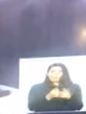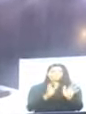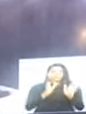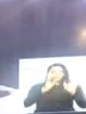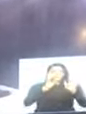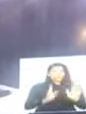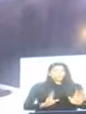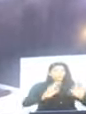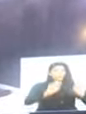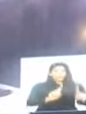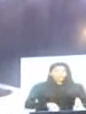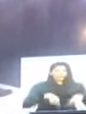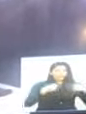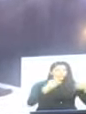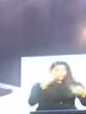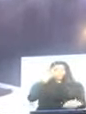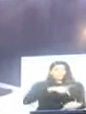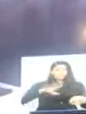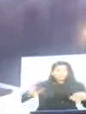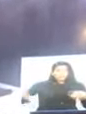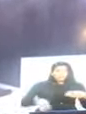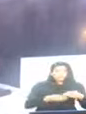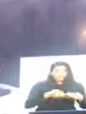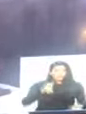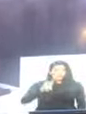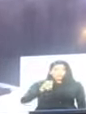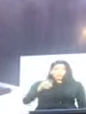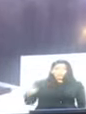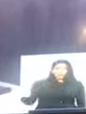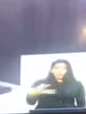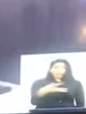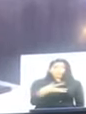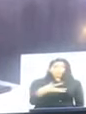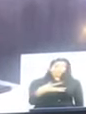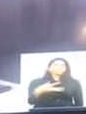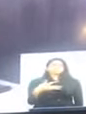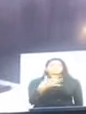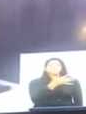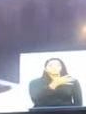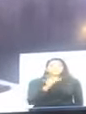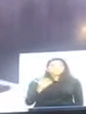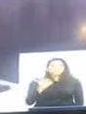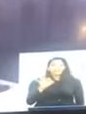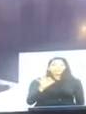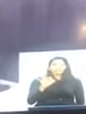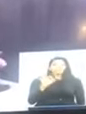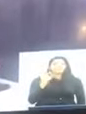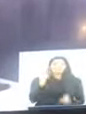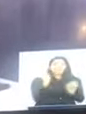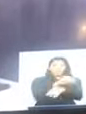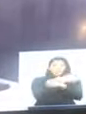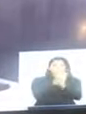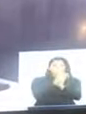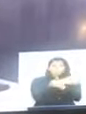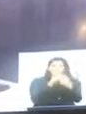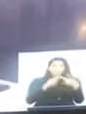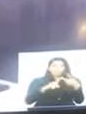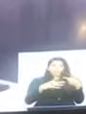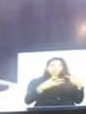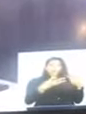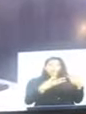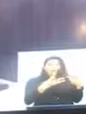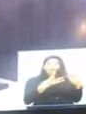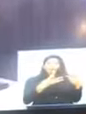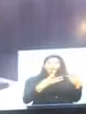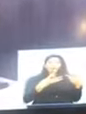50 novos veículos, dentre eles 10 novas ambulâncias, 4 vans que